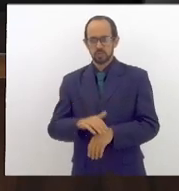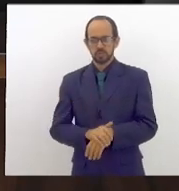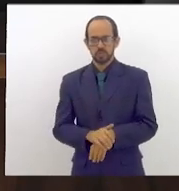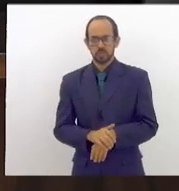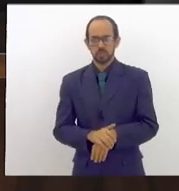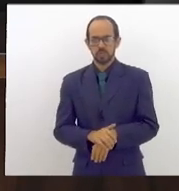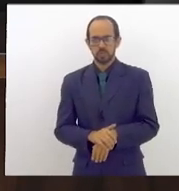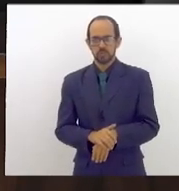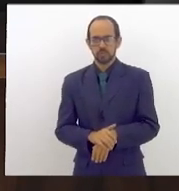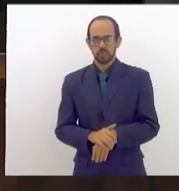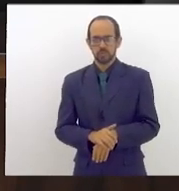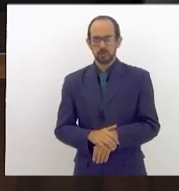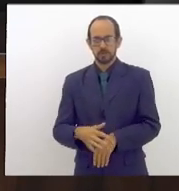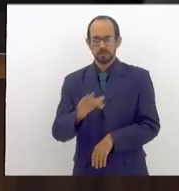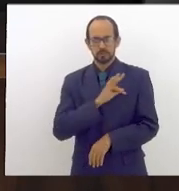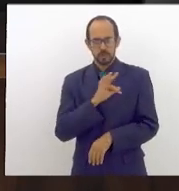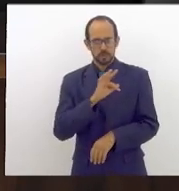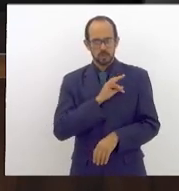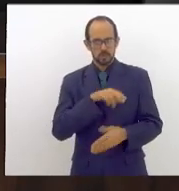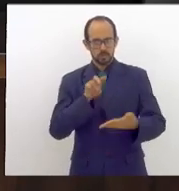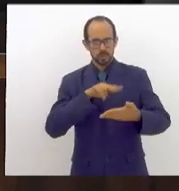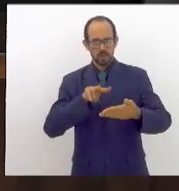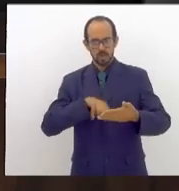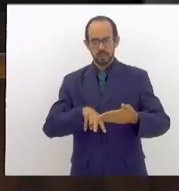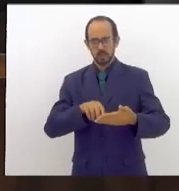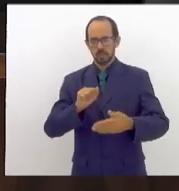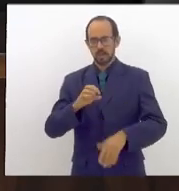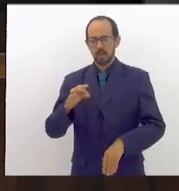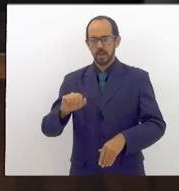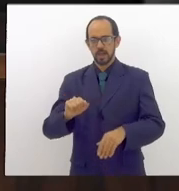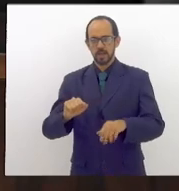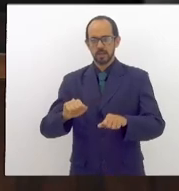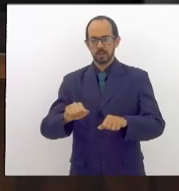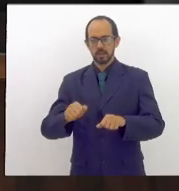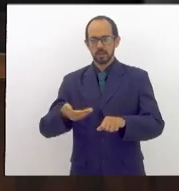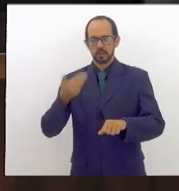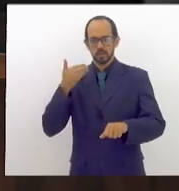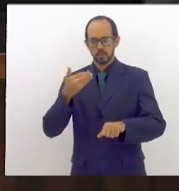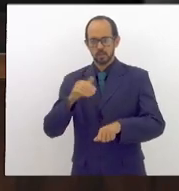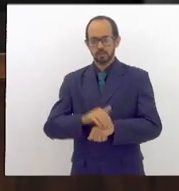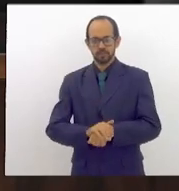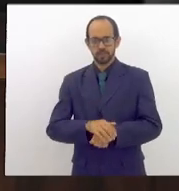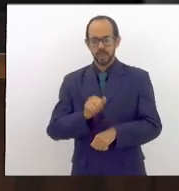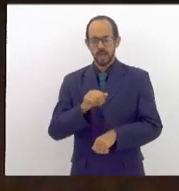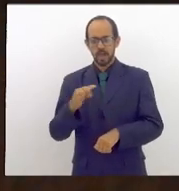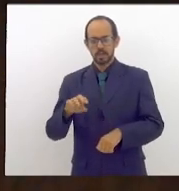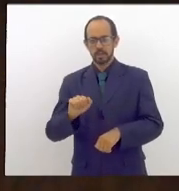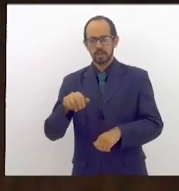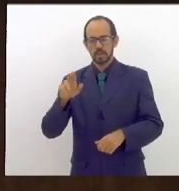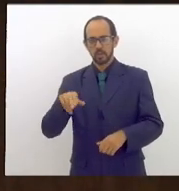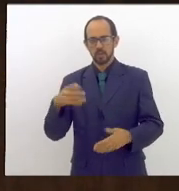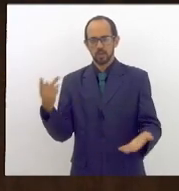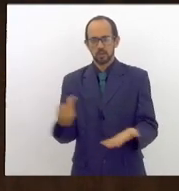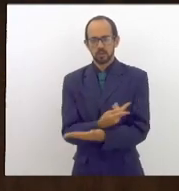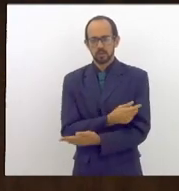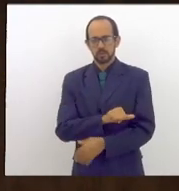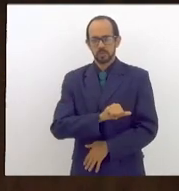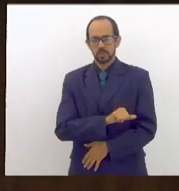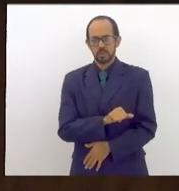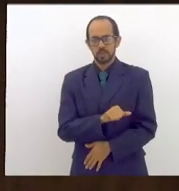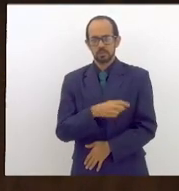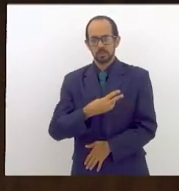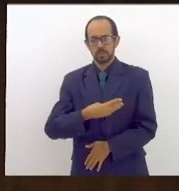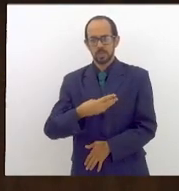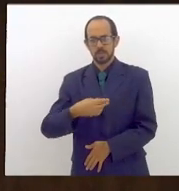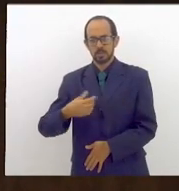convida deputada Marta Rocha para fazer a leitura da ata da sessão anterior ocorrido na centésima